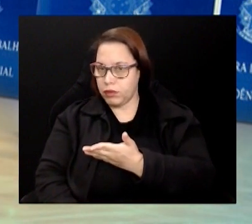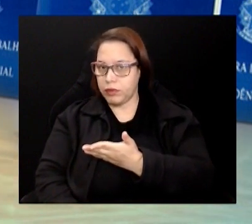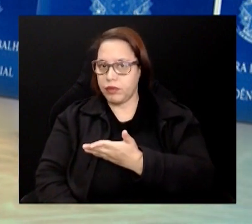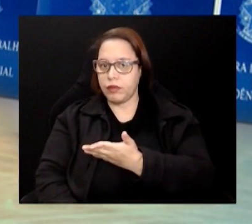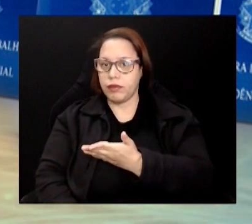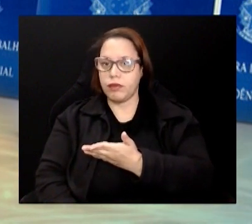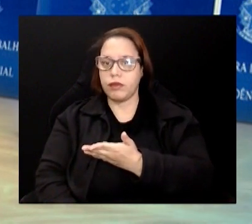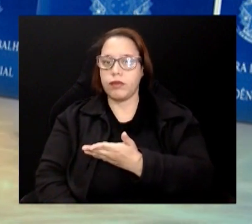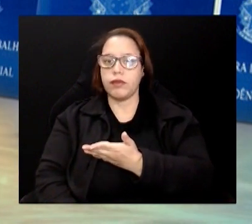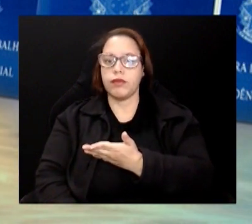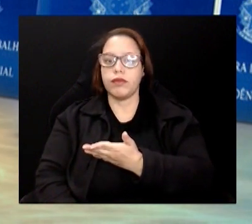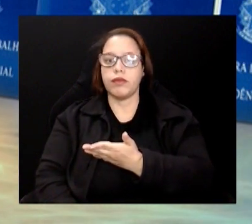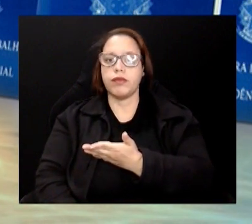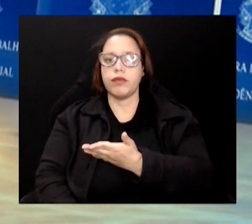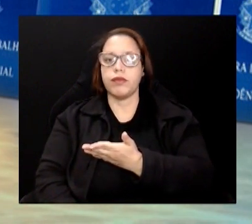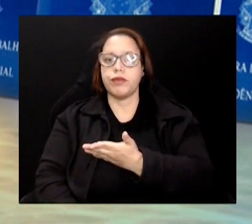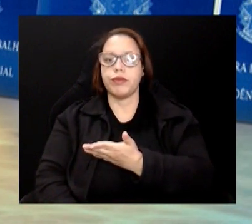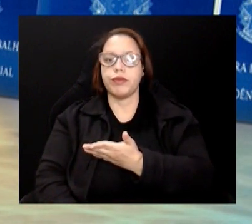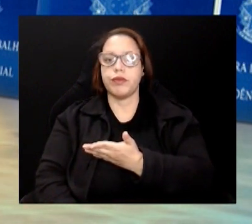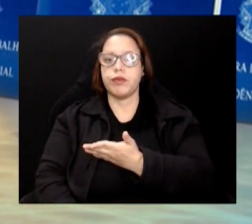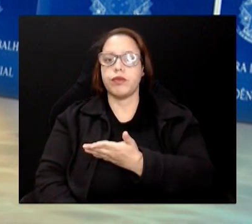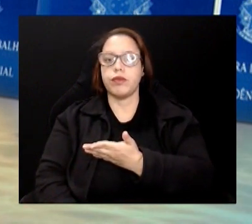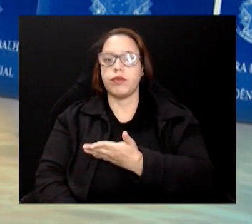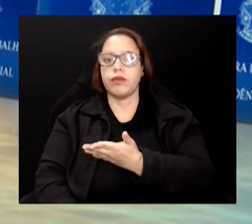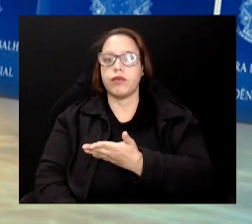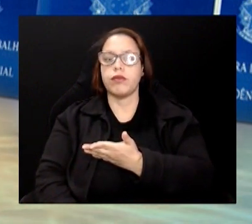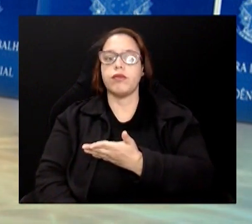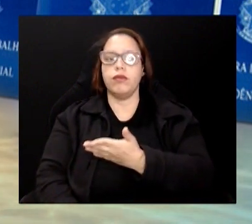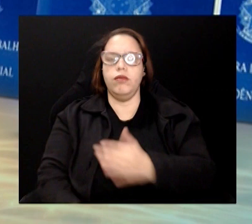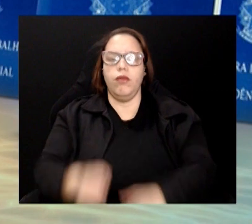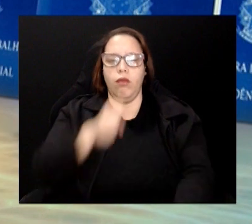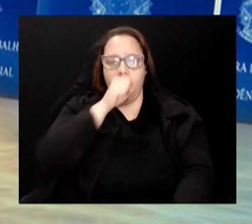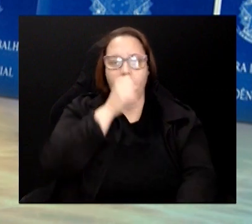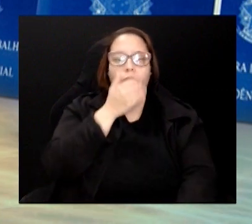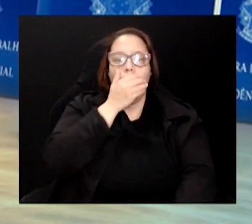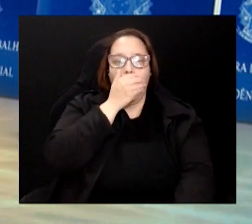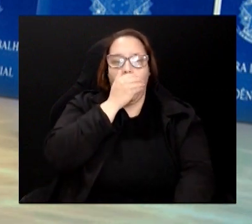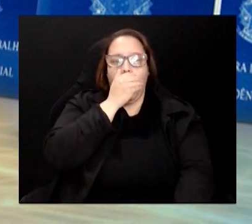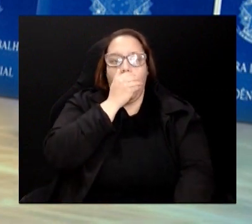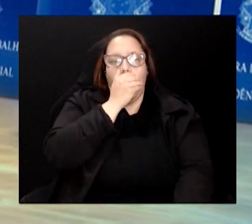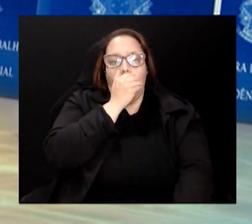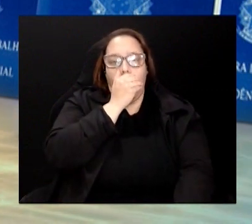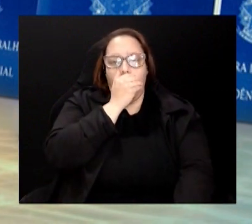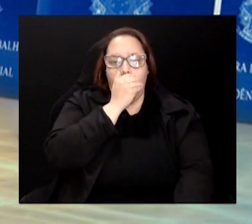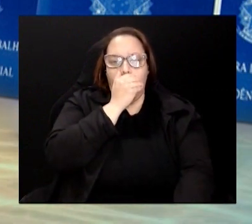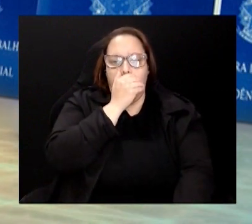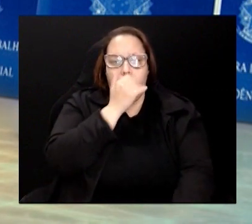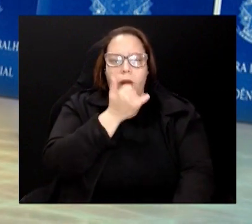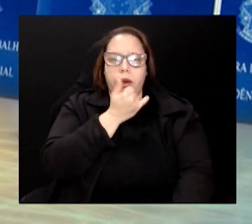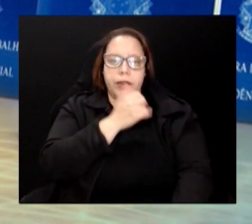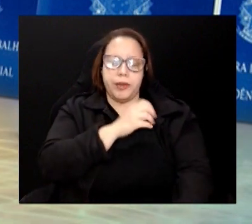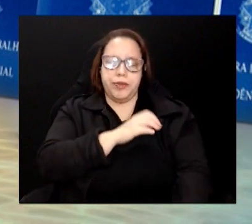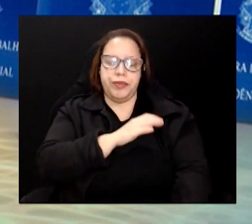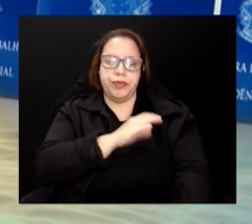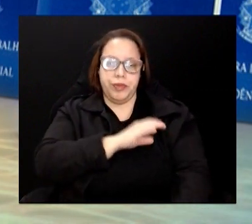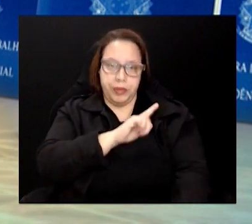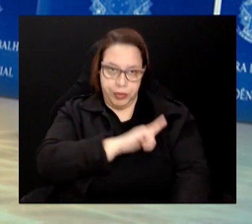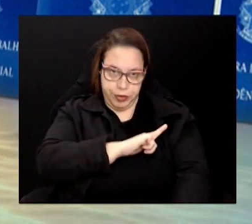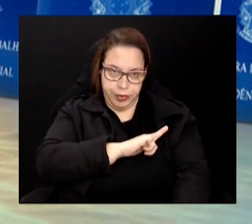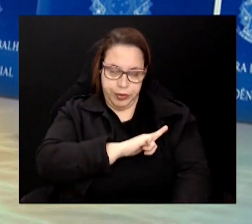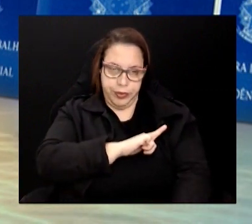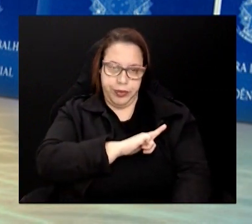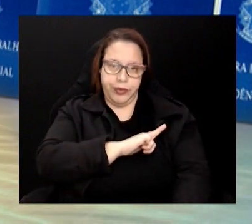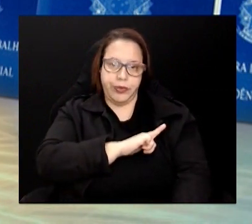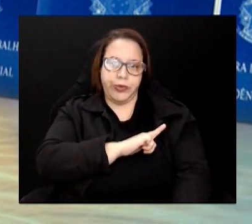da manhã às 4h da tarde. E a unidade do Campo Grande, na rua Manuel Machado Pereira, número 902,